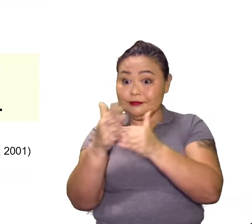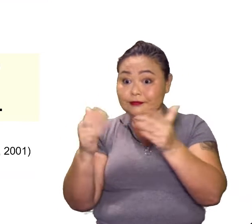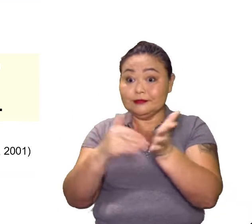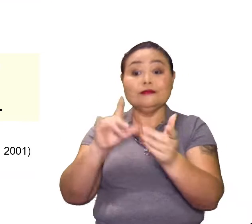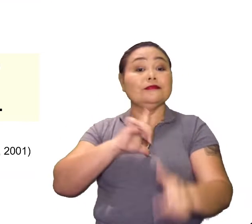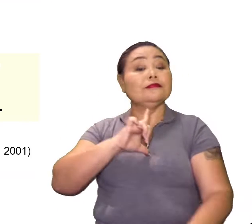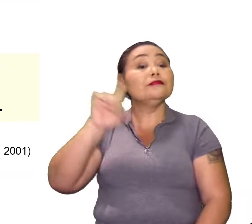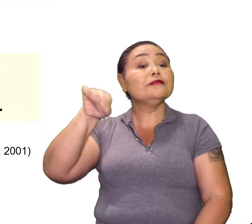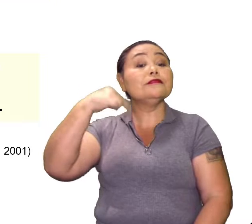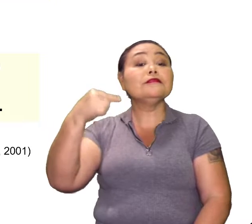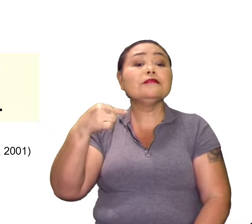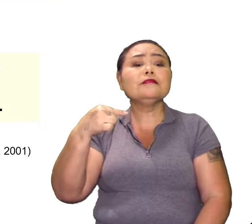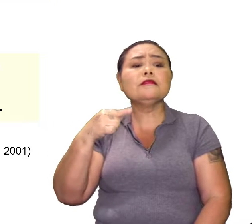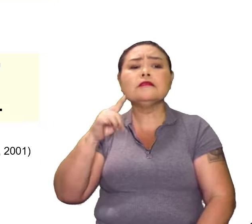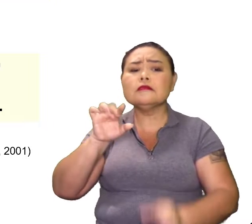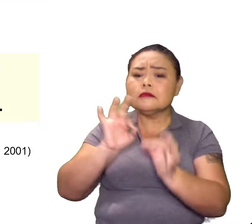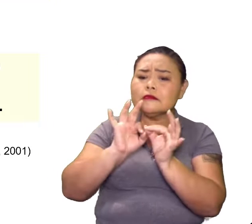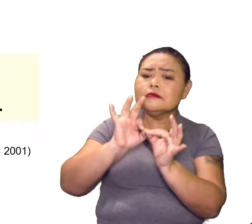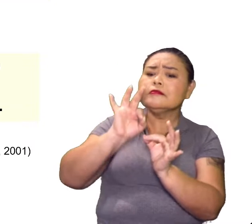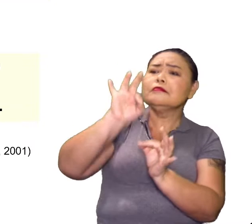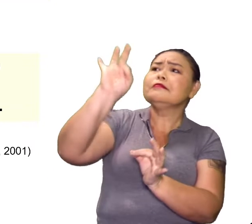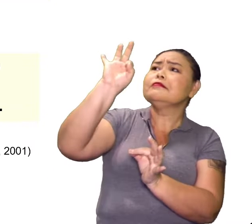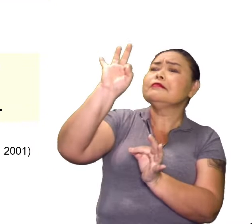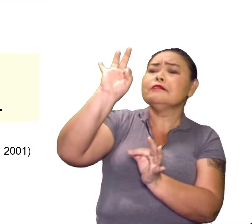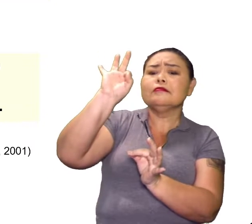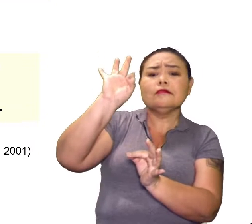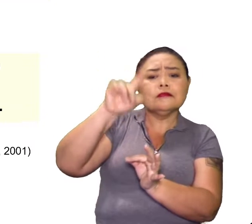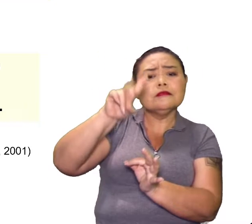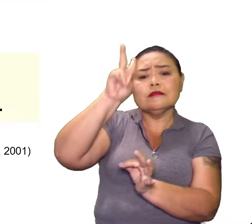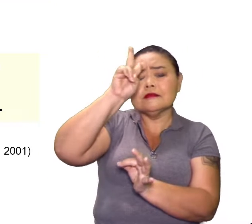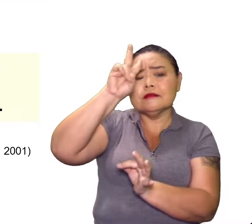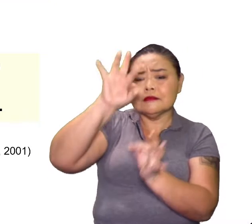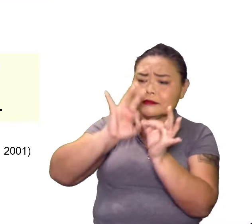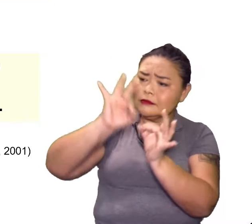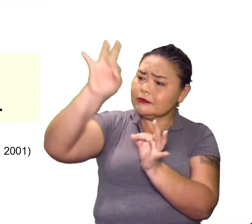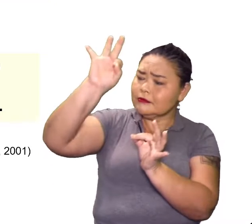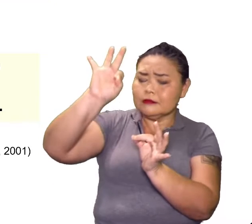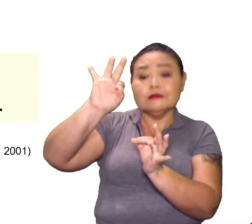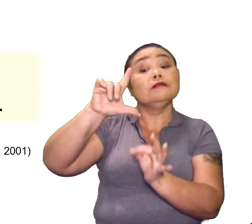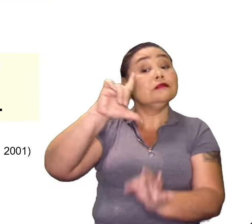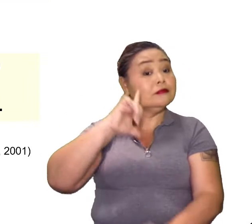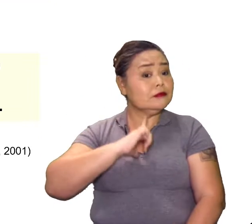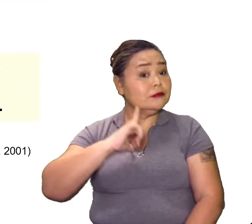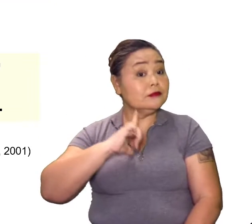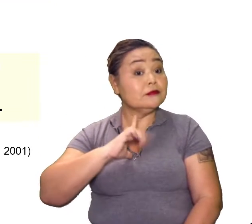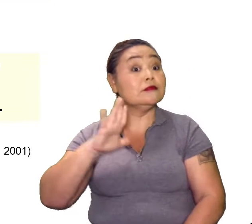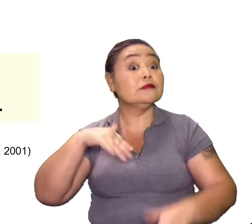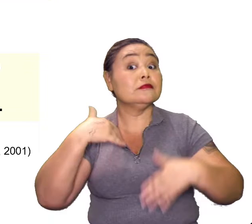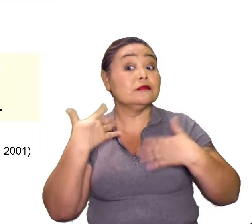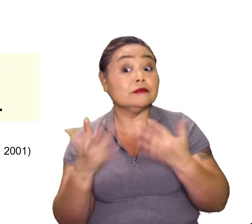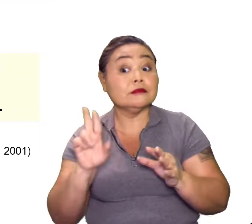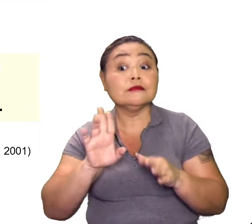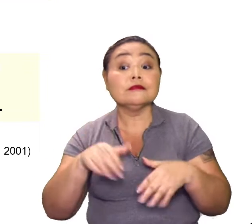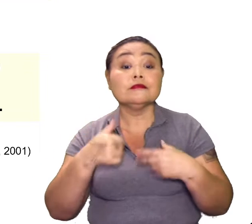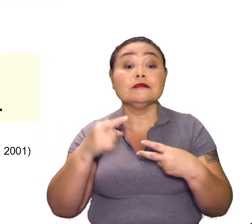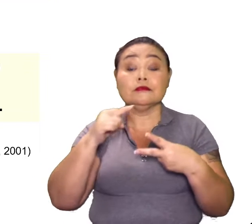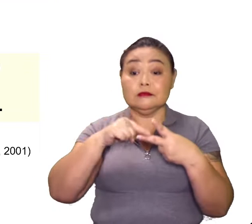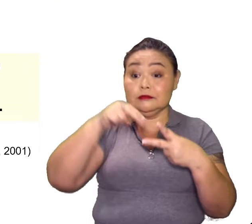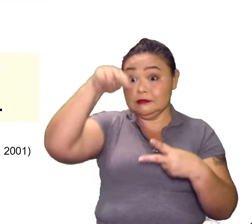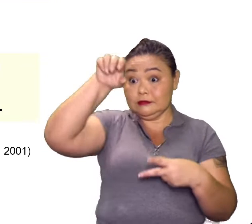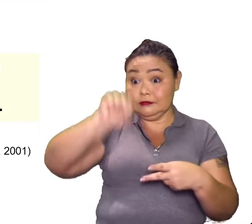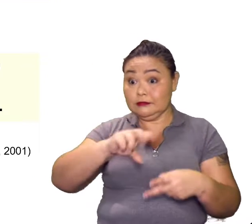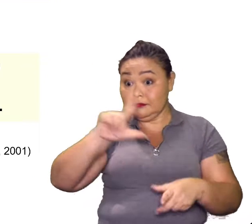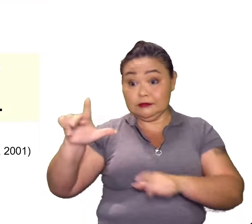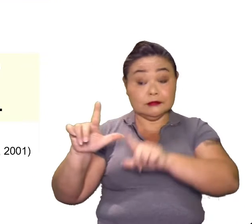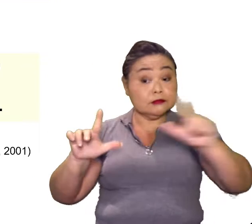de Rondônia. E os pontos extremos, professor? Eu lembro que o senhor falou sobre pontos extremos. Realmente, quais são os pontos extremos de norte a